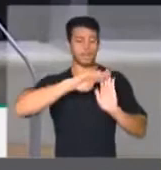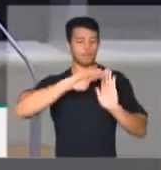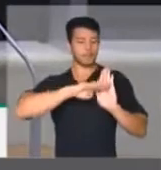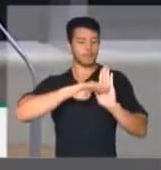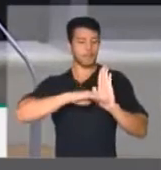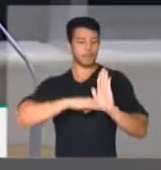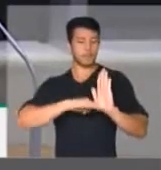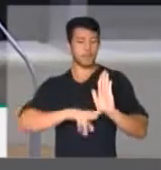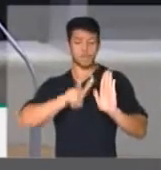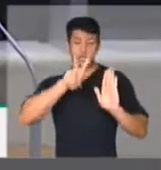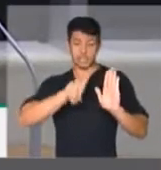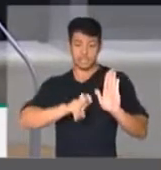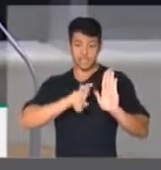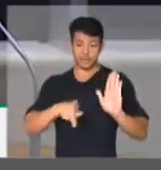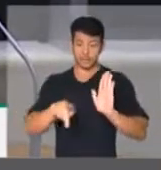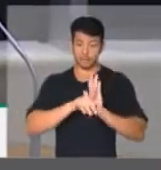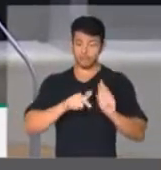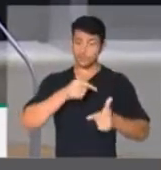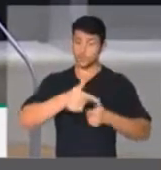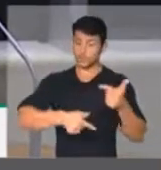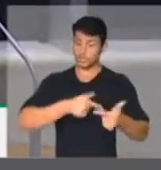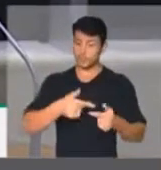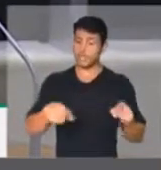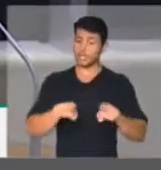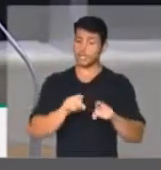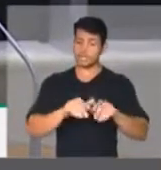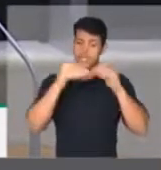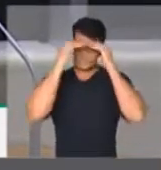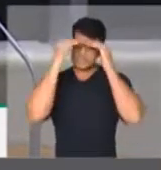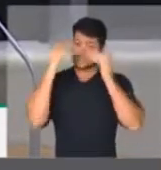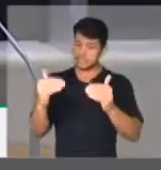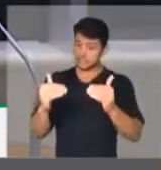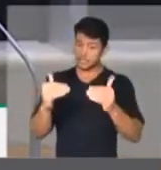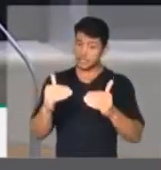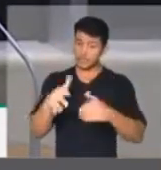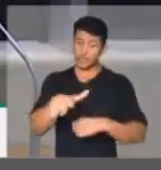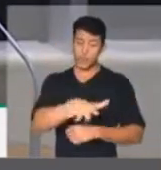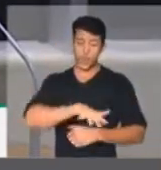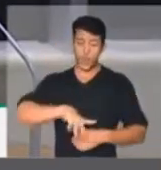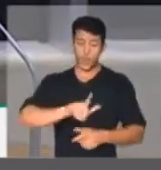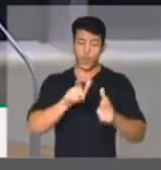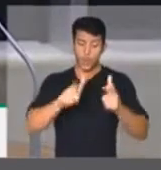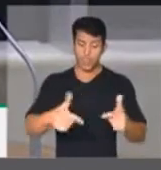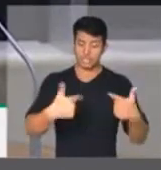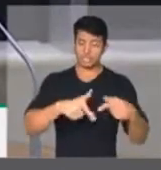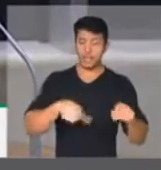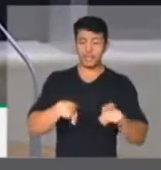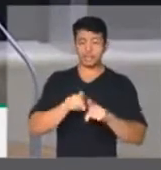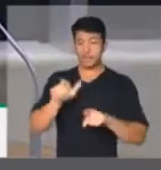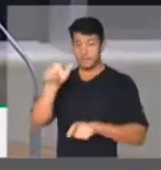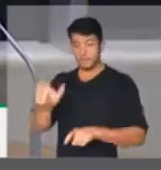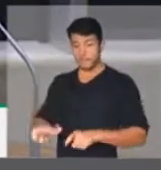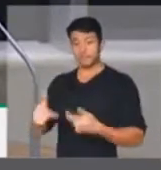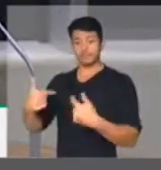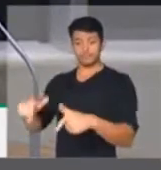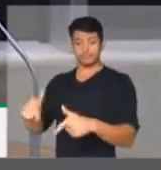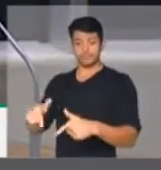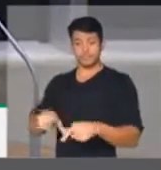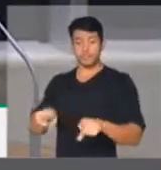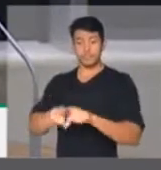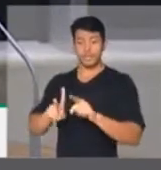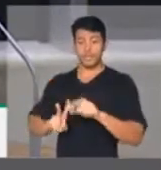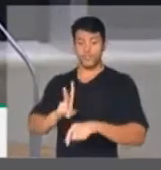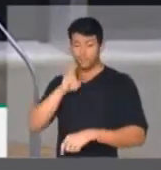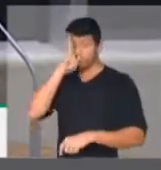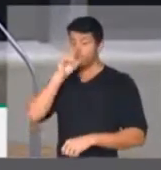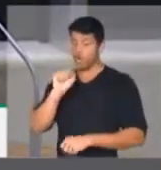o reconhecimento da sua dignidade, a dignidade do trabalhador e do trabalho, o fortalecimento do